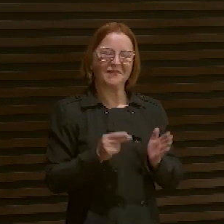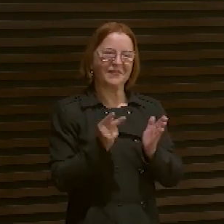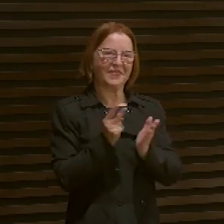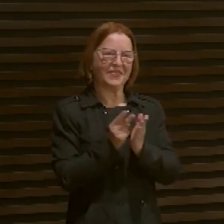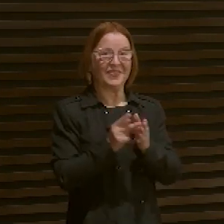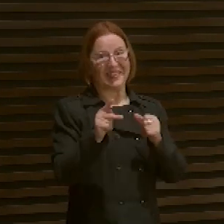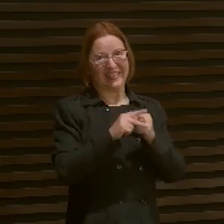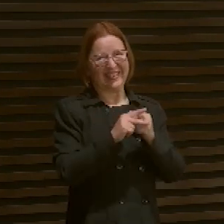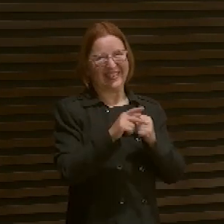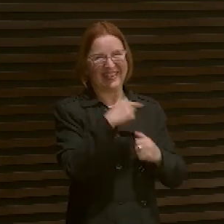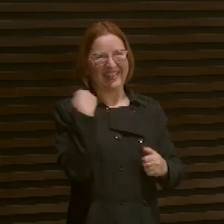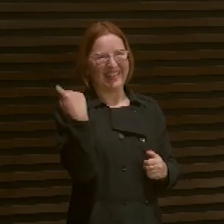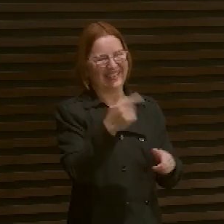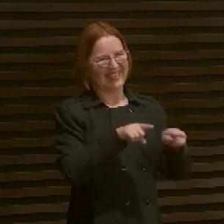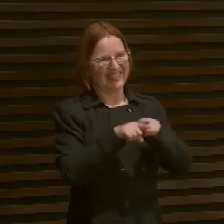Nosso irmão.